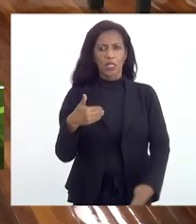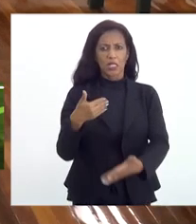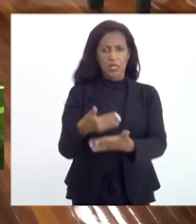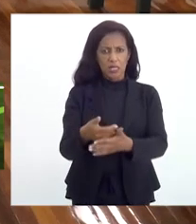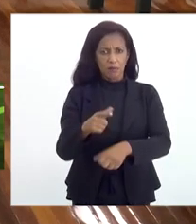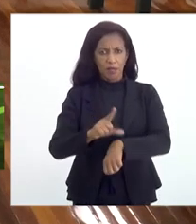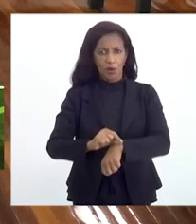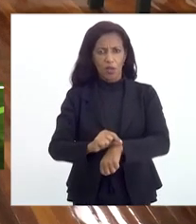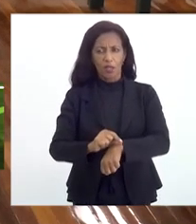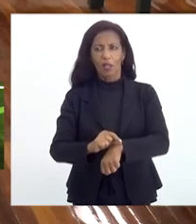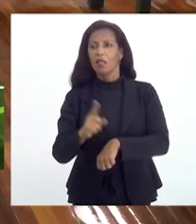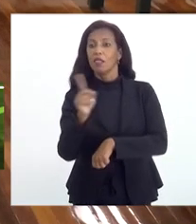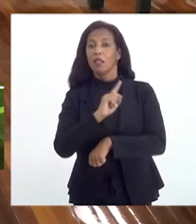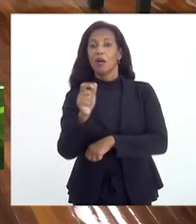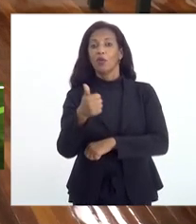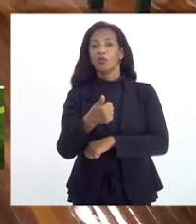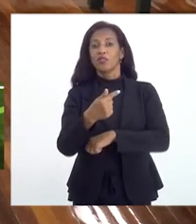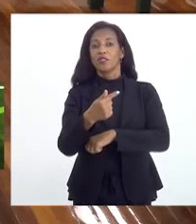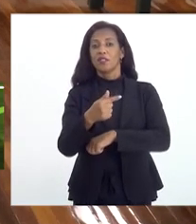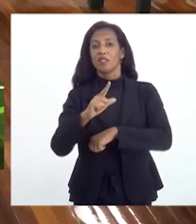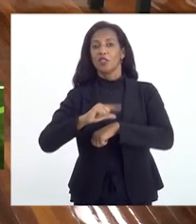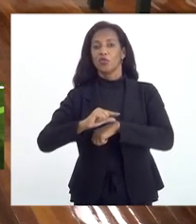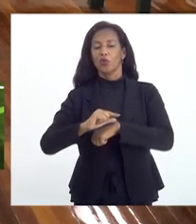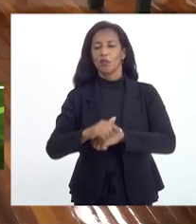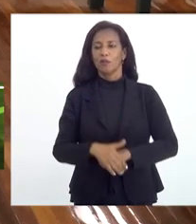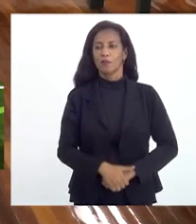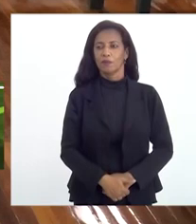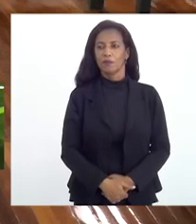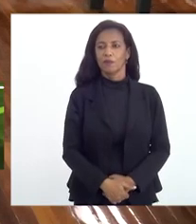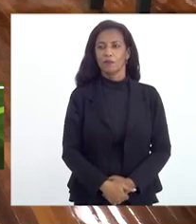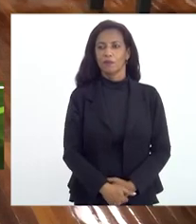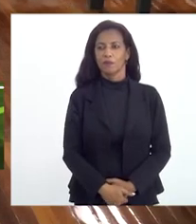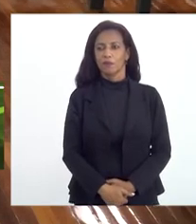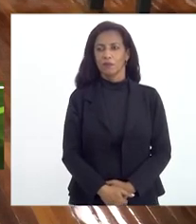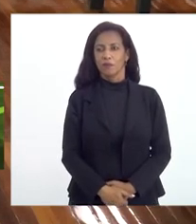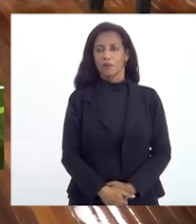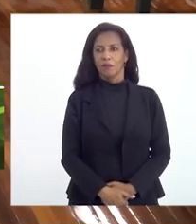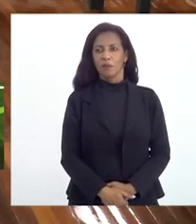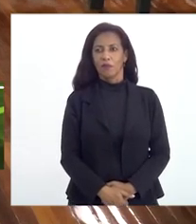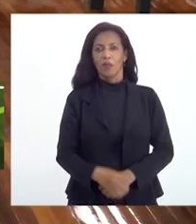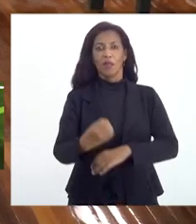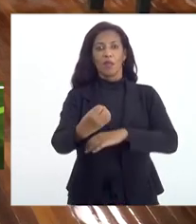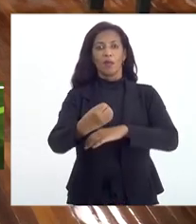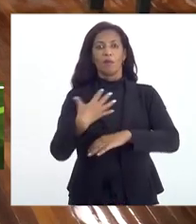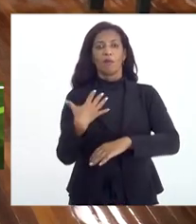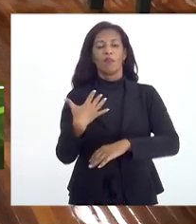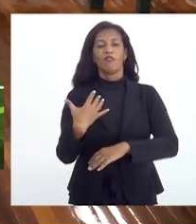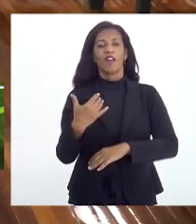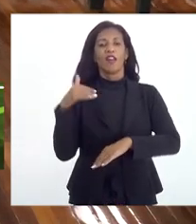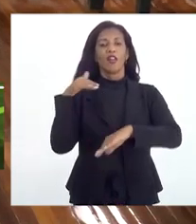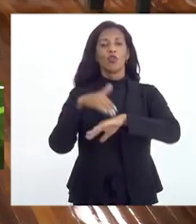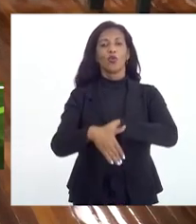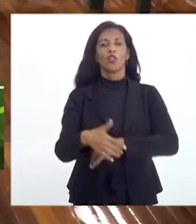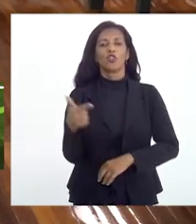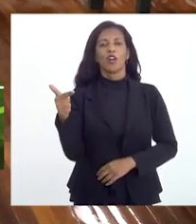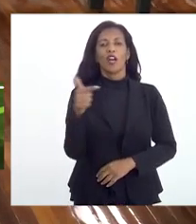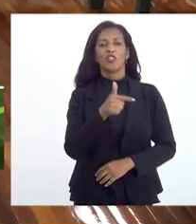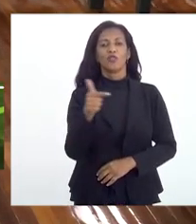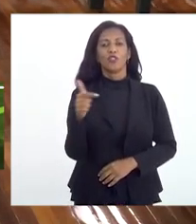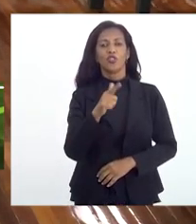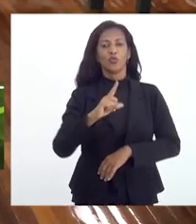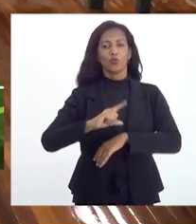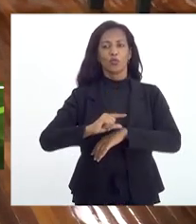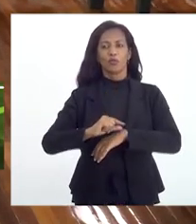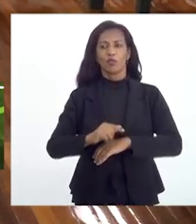17 horas mesmo que nós iremos não andar. Não, foi, eu já recebi a noite. 22 e 30. Após 17